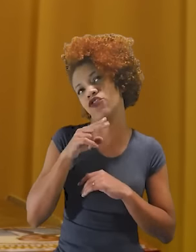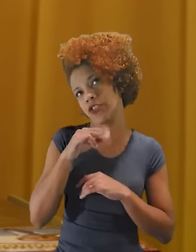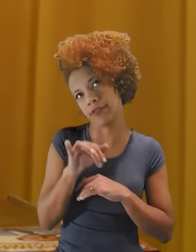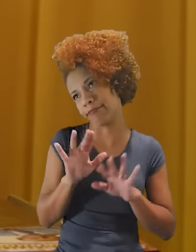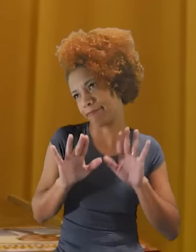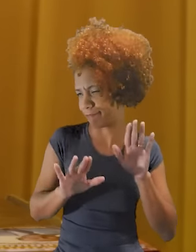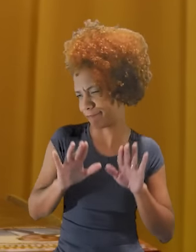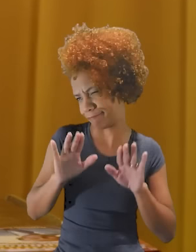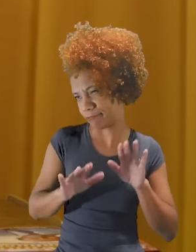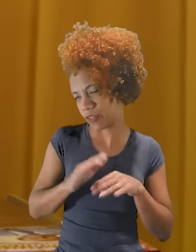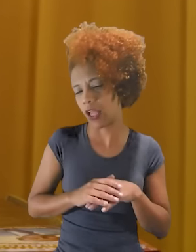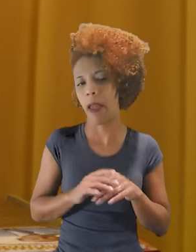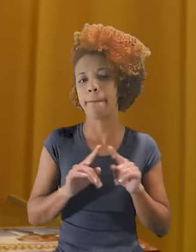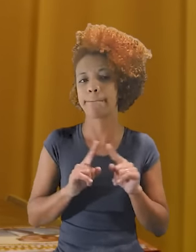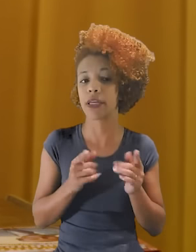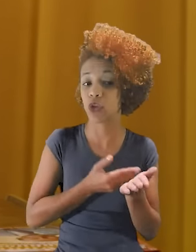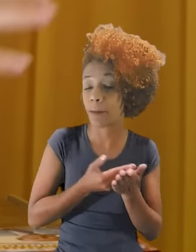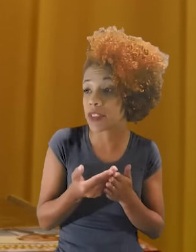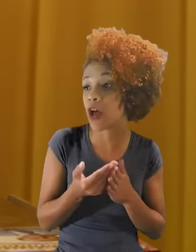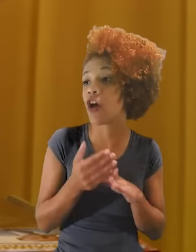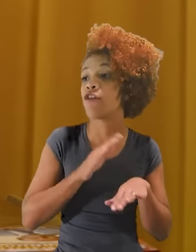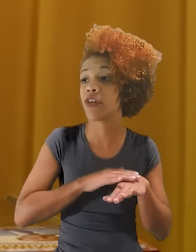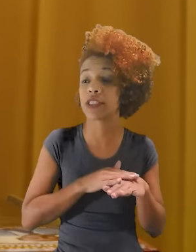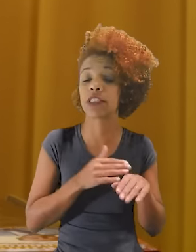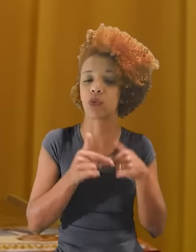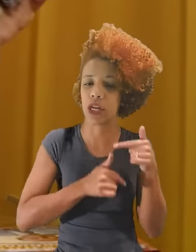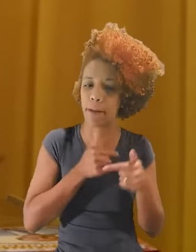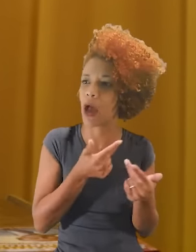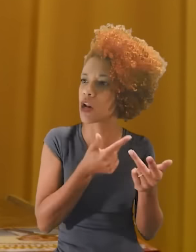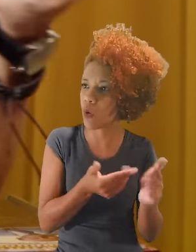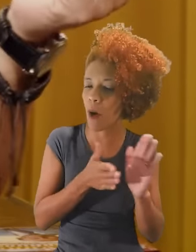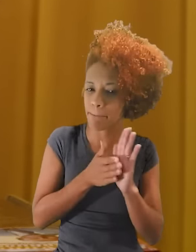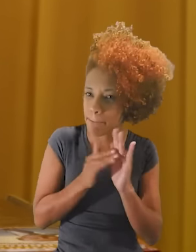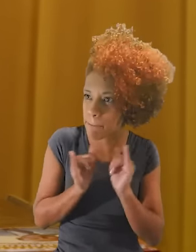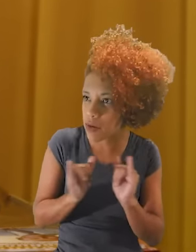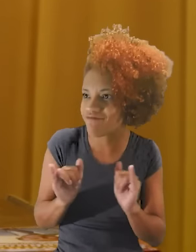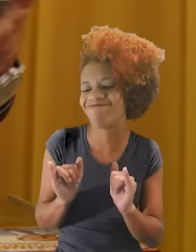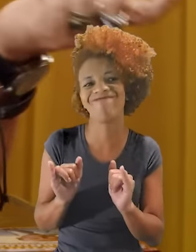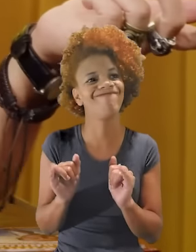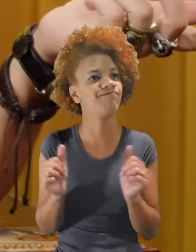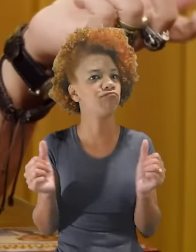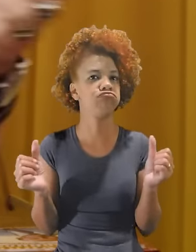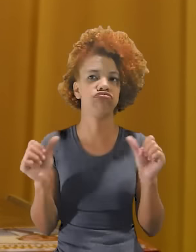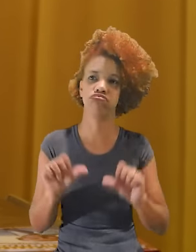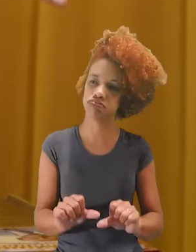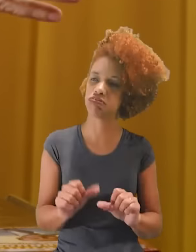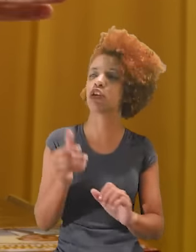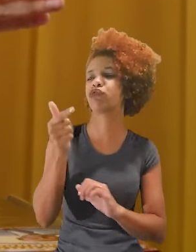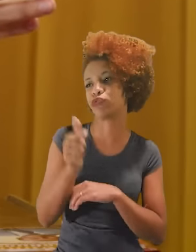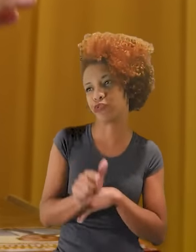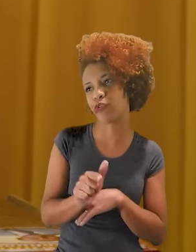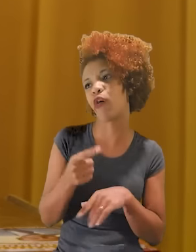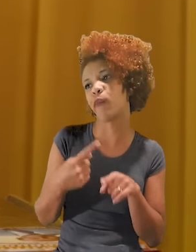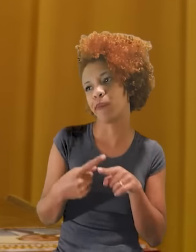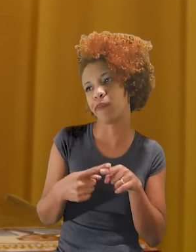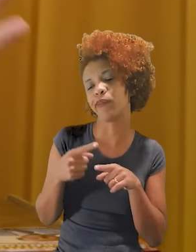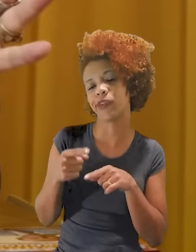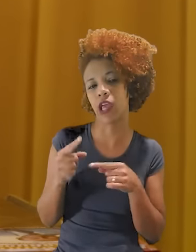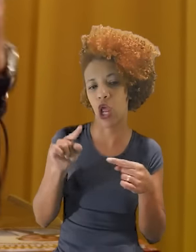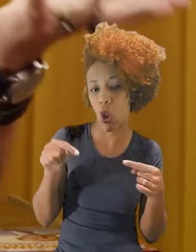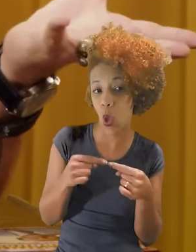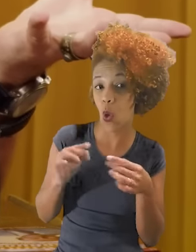assim, né? Que era Disney Aurex. Eles montaram, faziam a mesma coisa, faziam essas publicidades e tal. Acabou não dando certo. Ele faliu de novo, porque ele era um cara